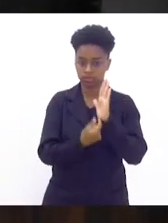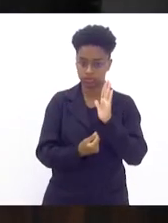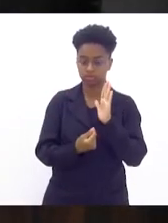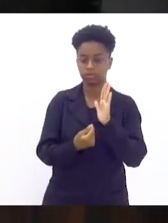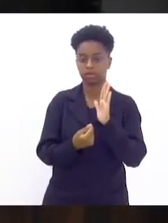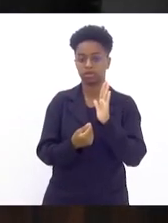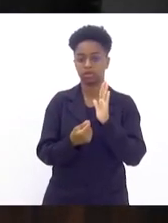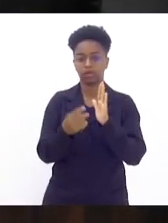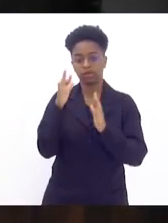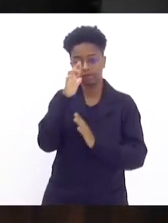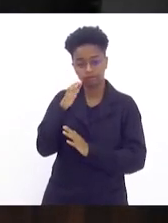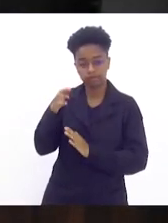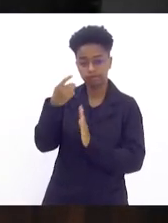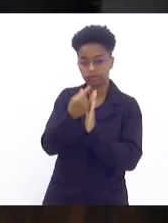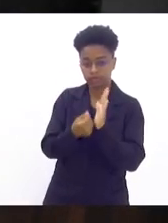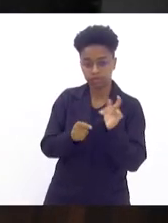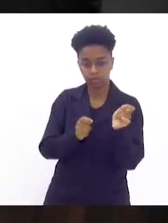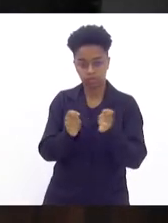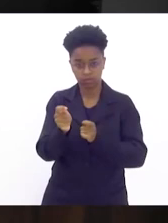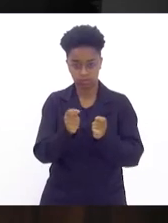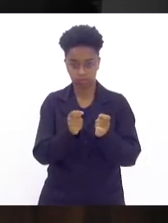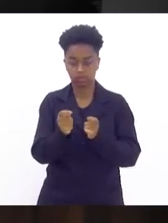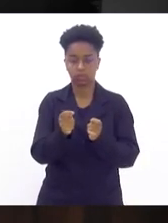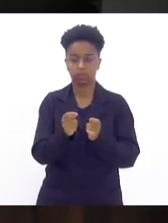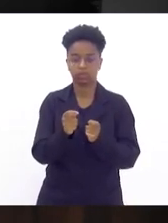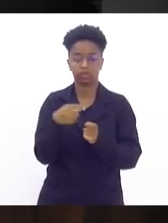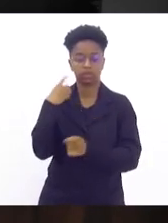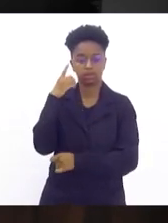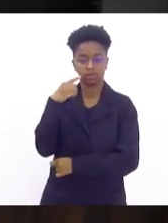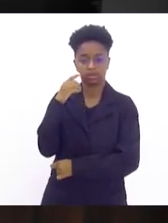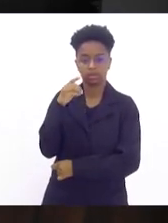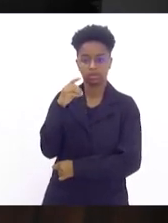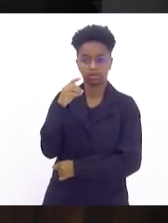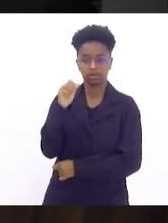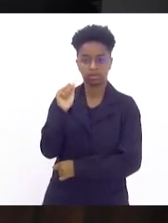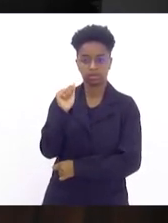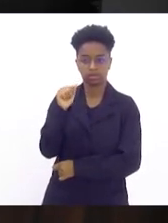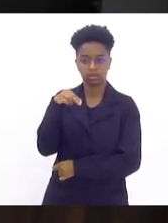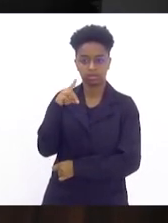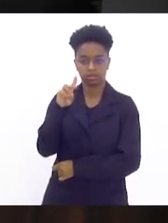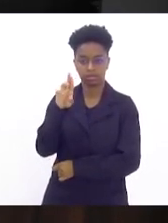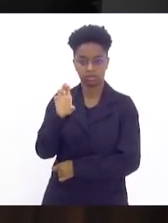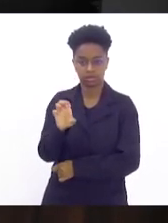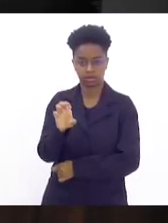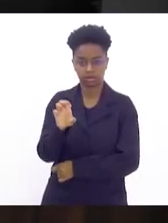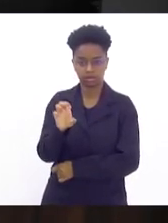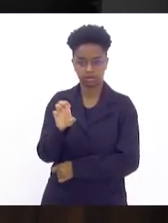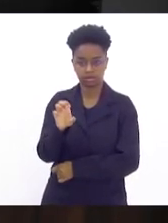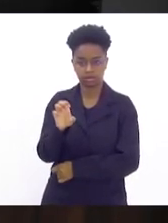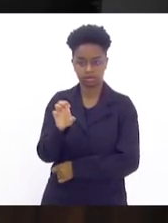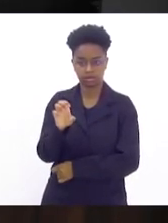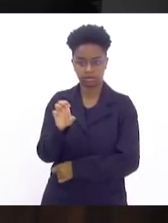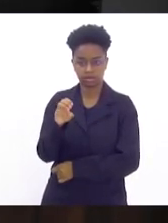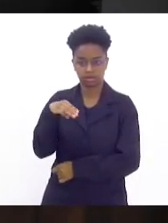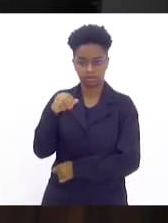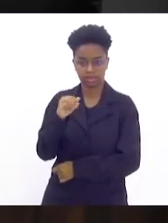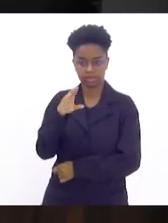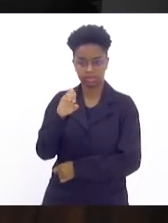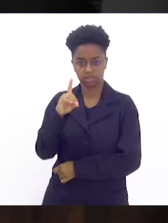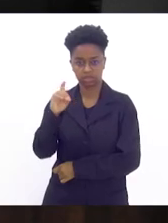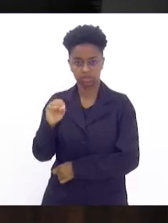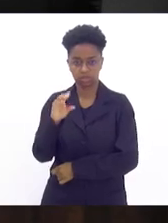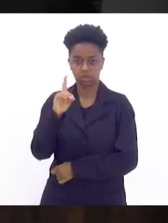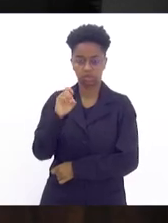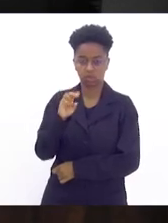especialização financeira e controle Deputado André Correia Macedo Douglas